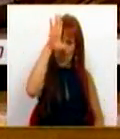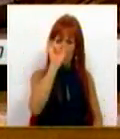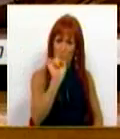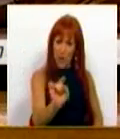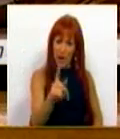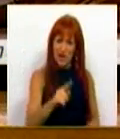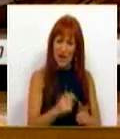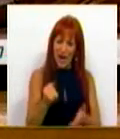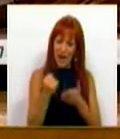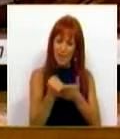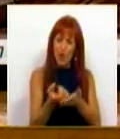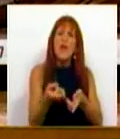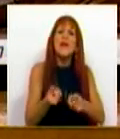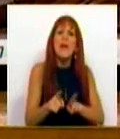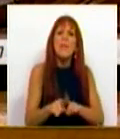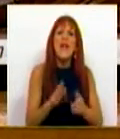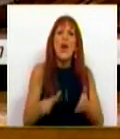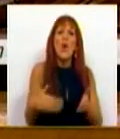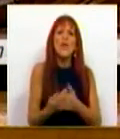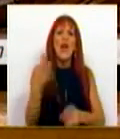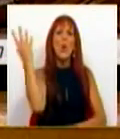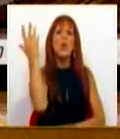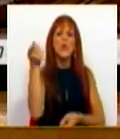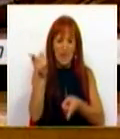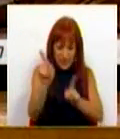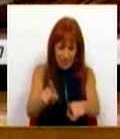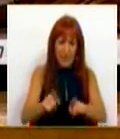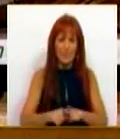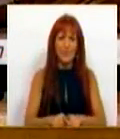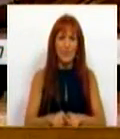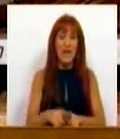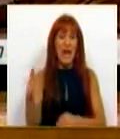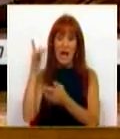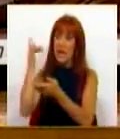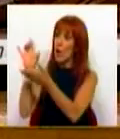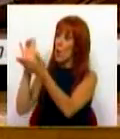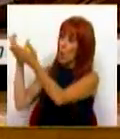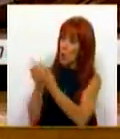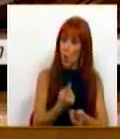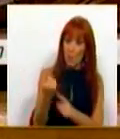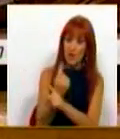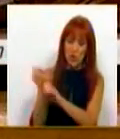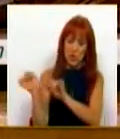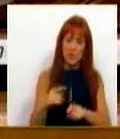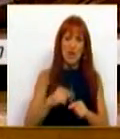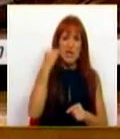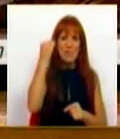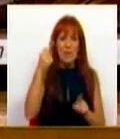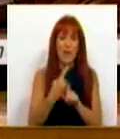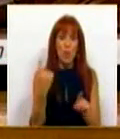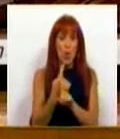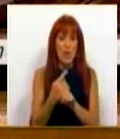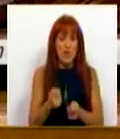Governo, apoiada também na oferta cultural. As importações, em particular de bens de